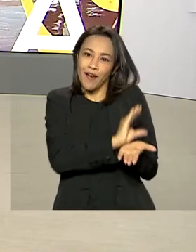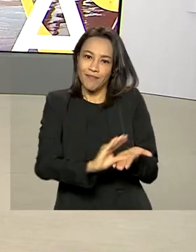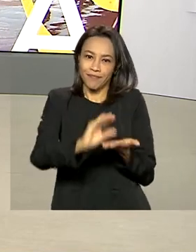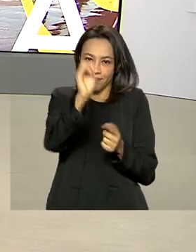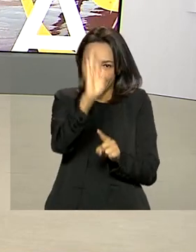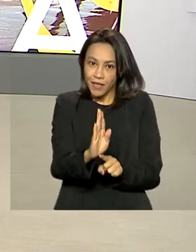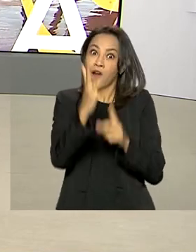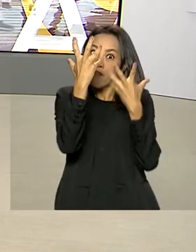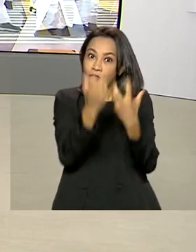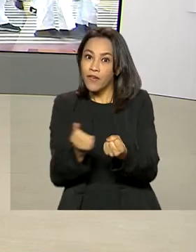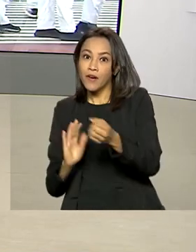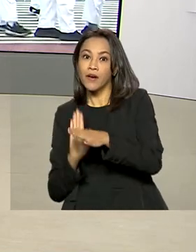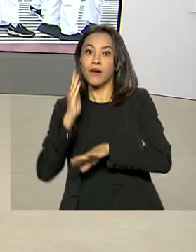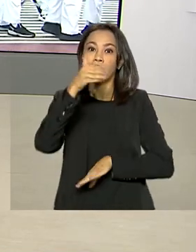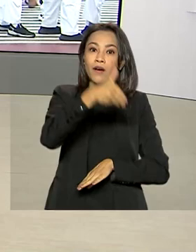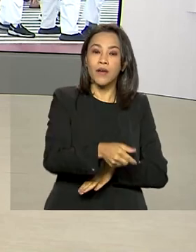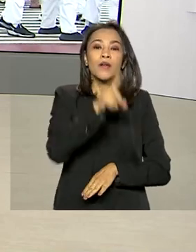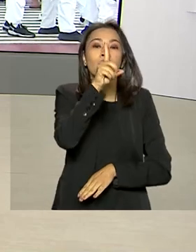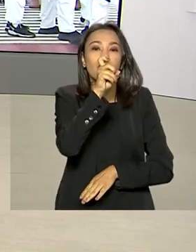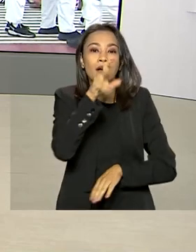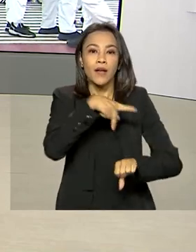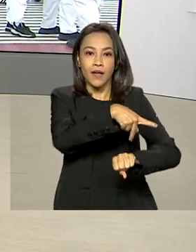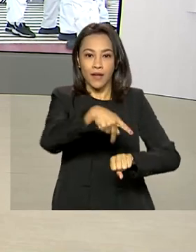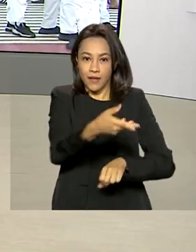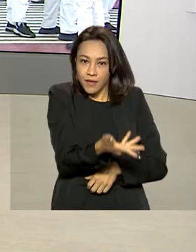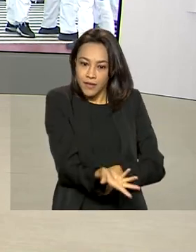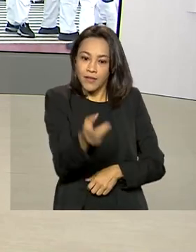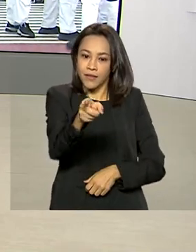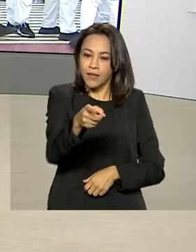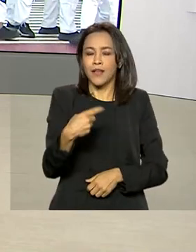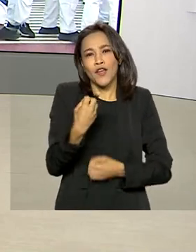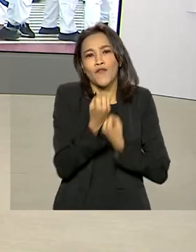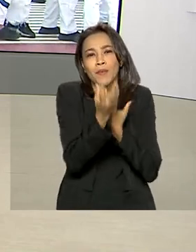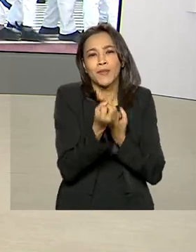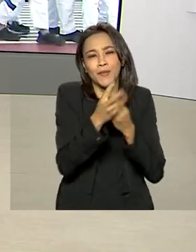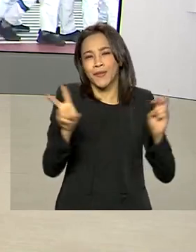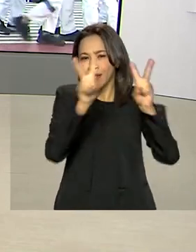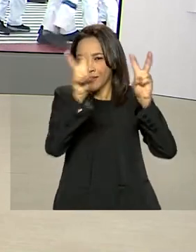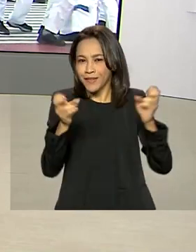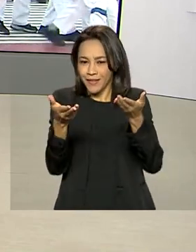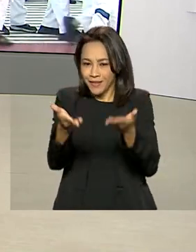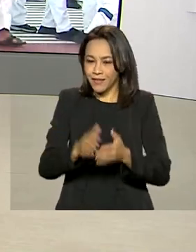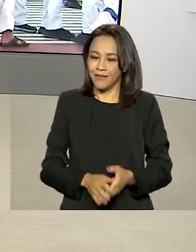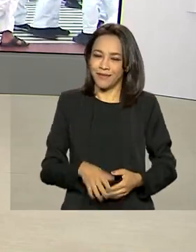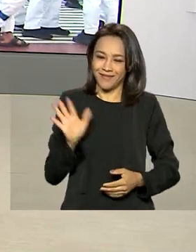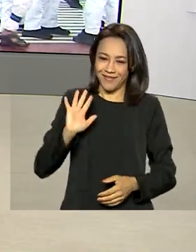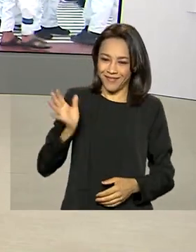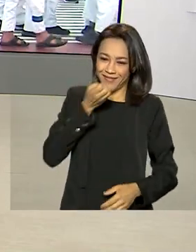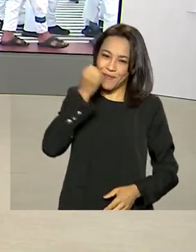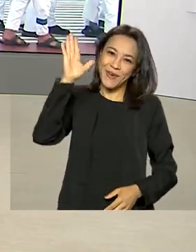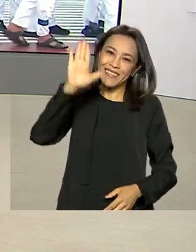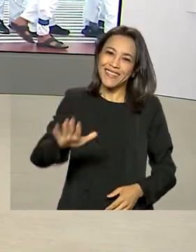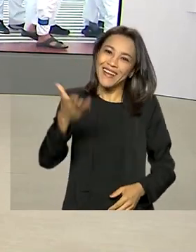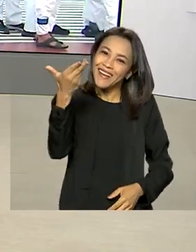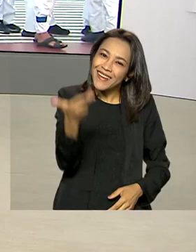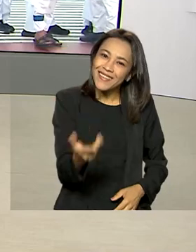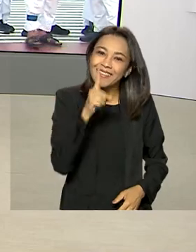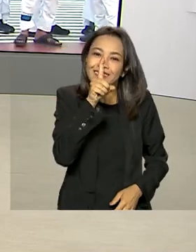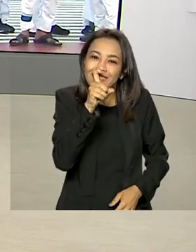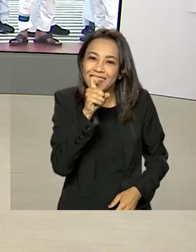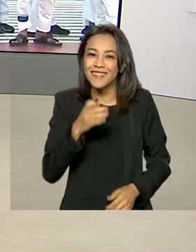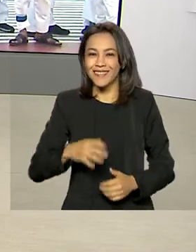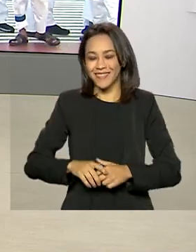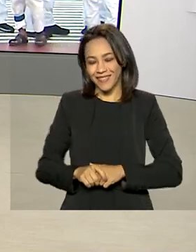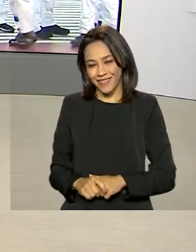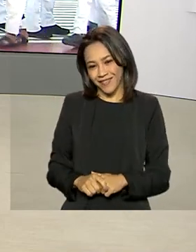a Dubai com o repórter Dimas Soldi, que traz ao vivo as informações para a gente. Dimas, boa tarde para você aí em Dubai.